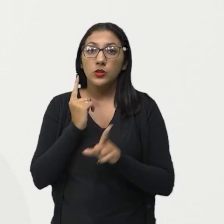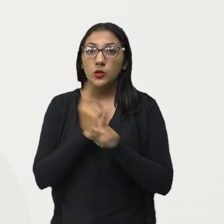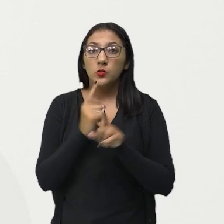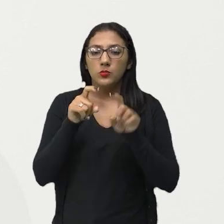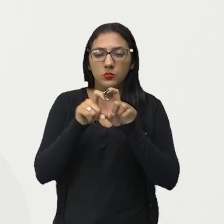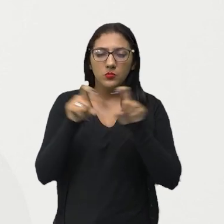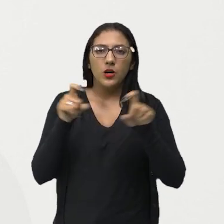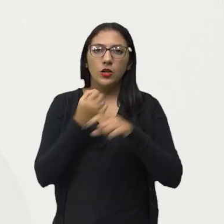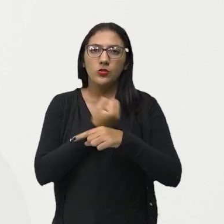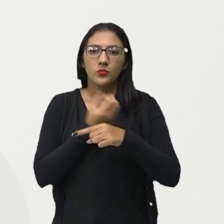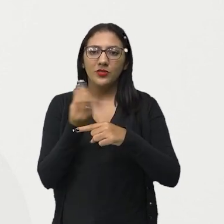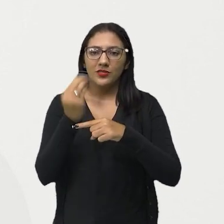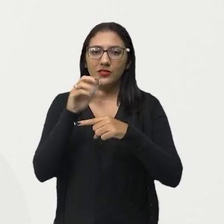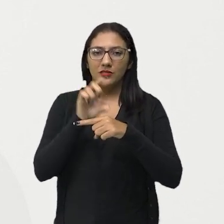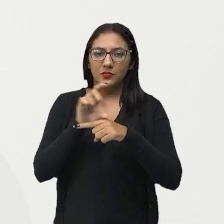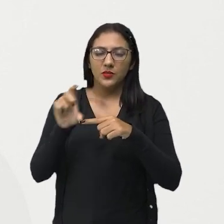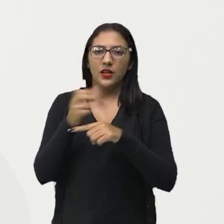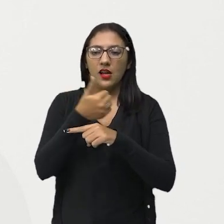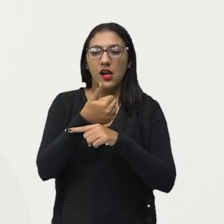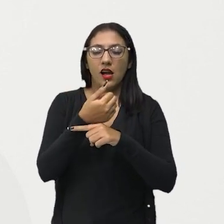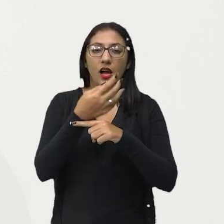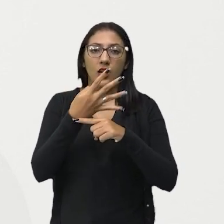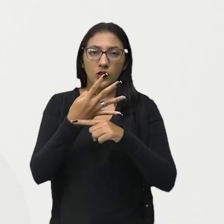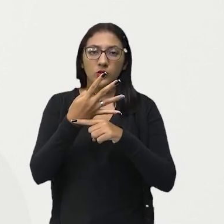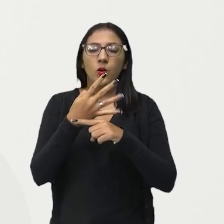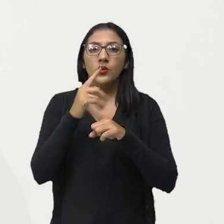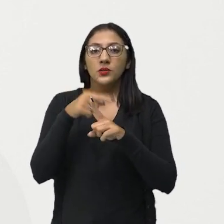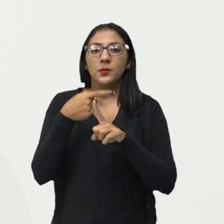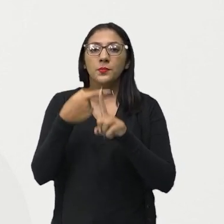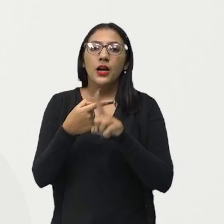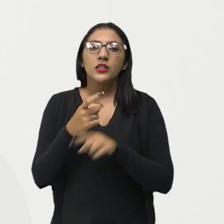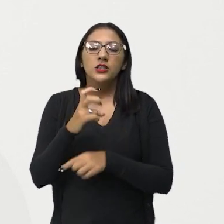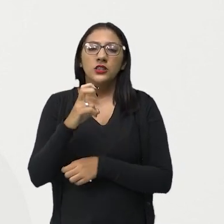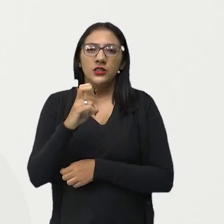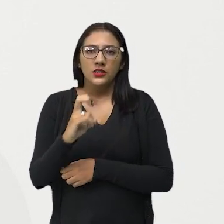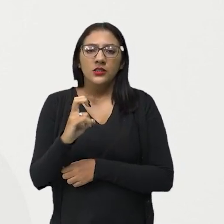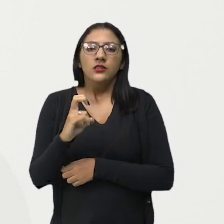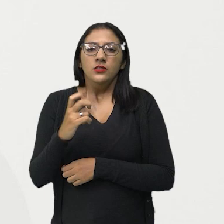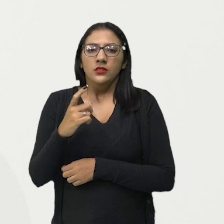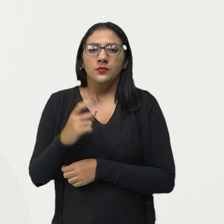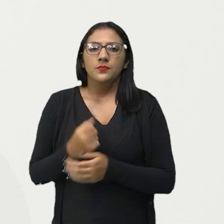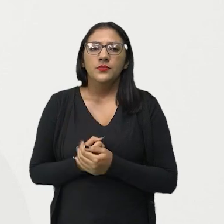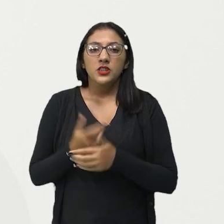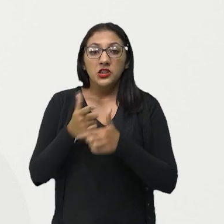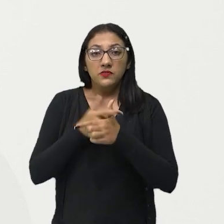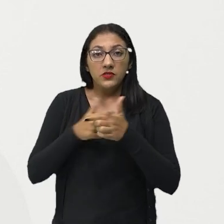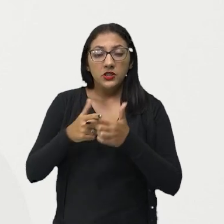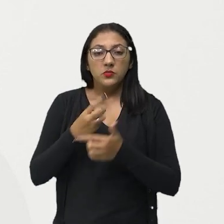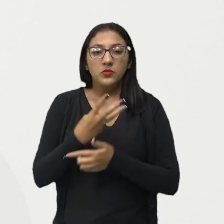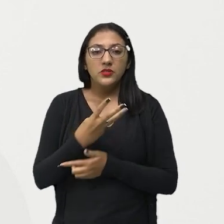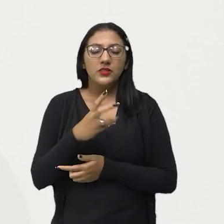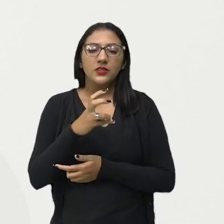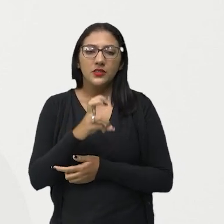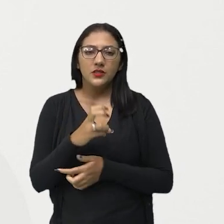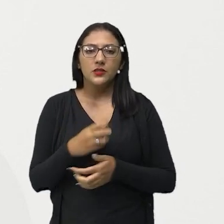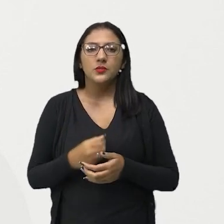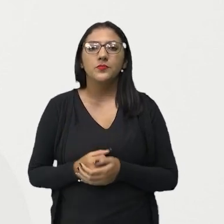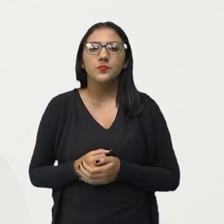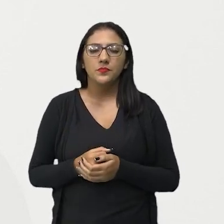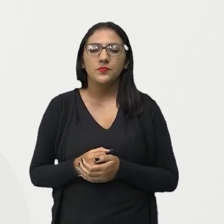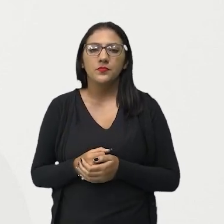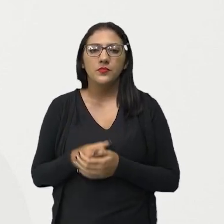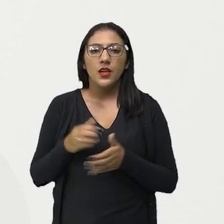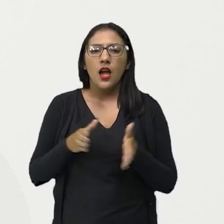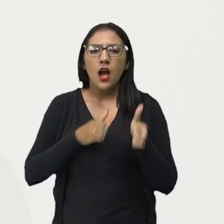aqui, ó. Então ficou 14 somado com 15, dividido por 35. Agora a gente